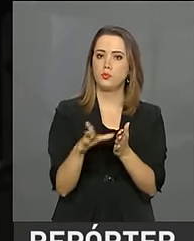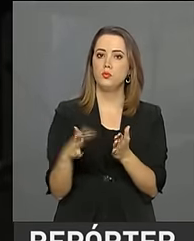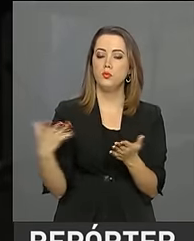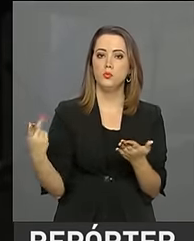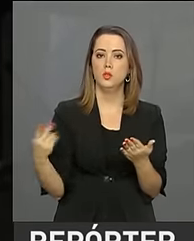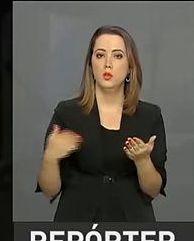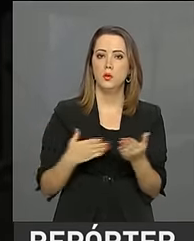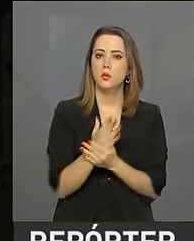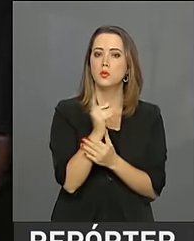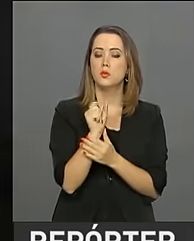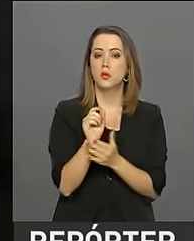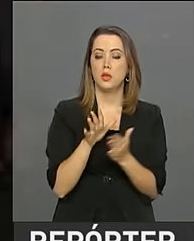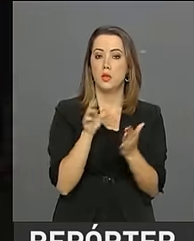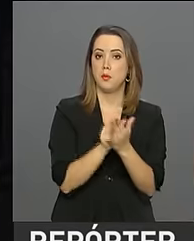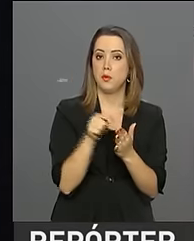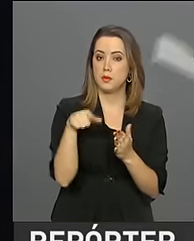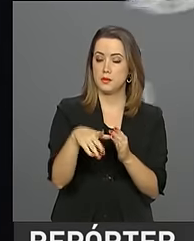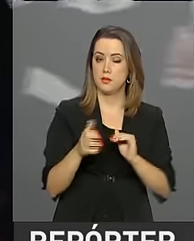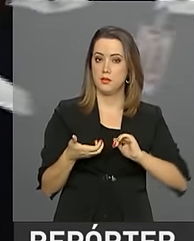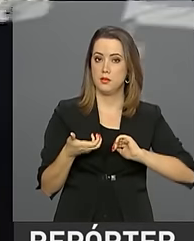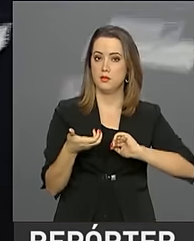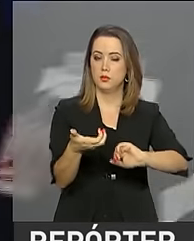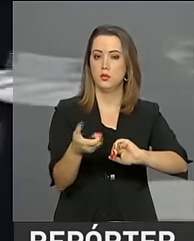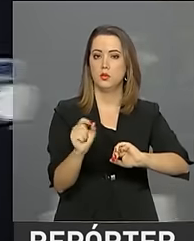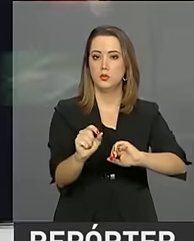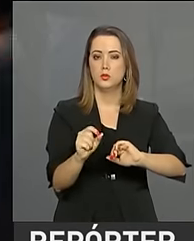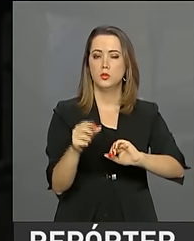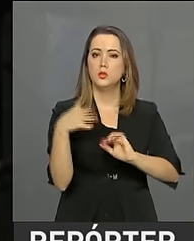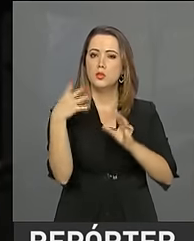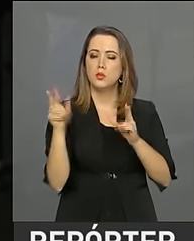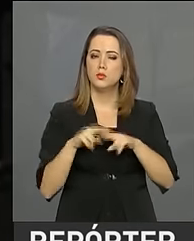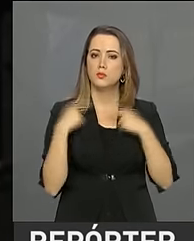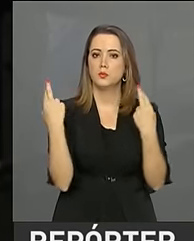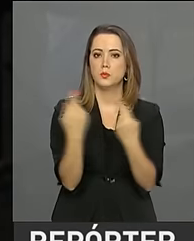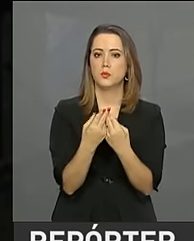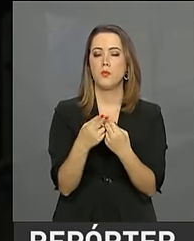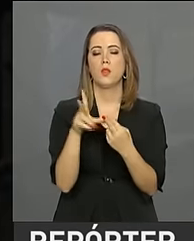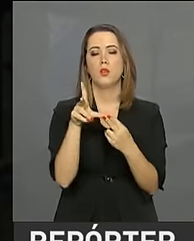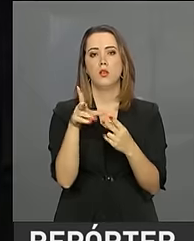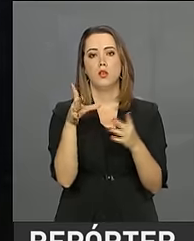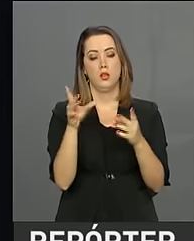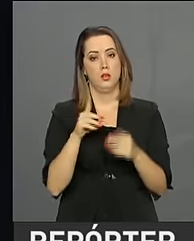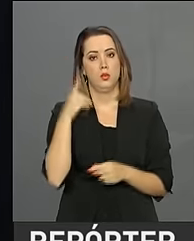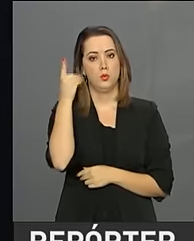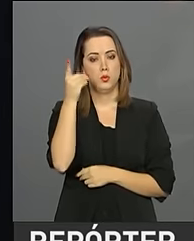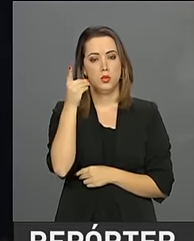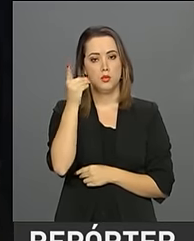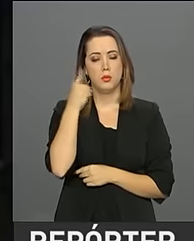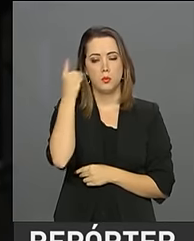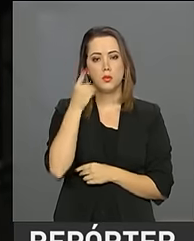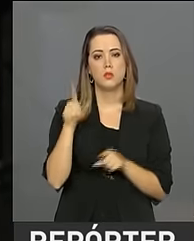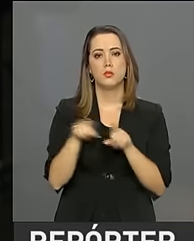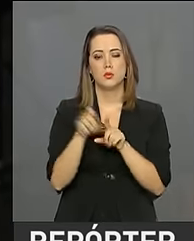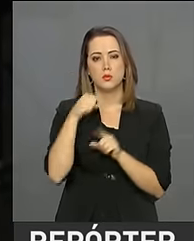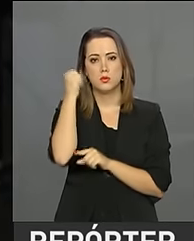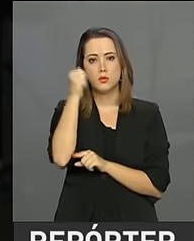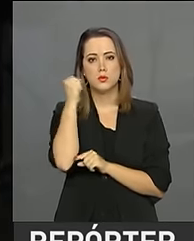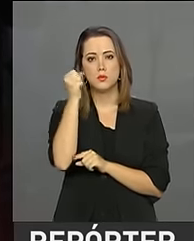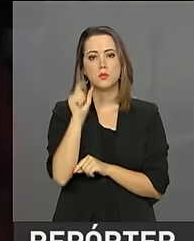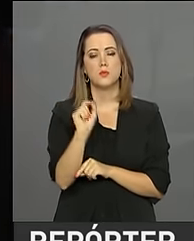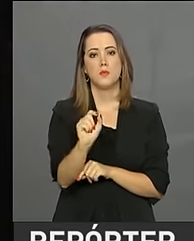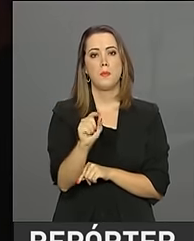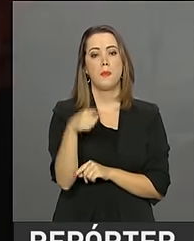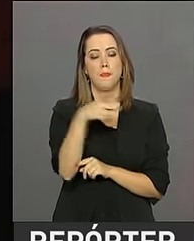empossado em sessão do Congresso Nacional, que reúne deputados e senadores e que vai ser realizada lá no plenário da Câmara dos